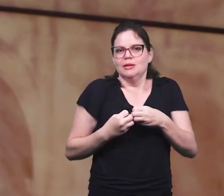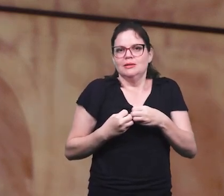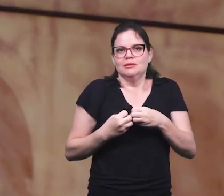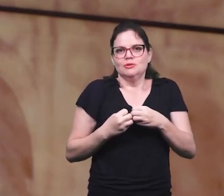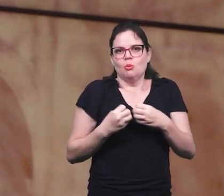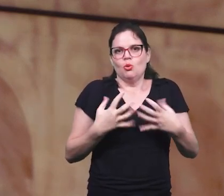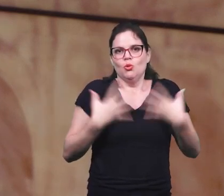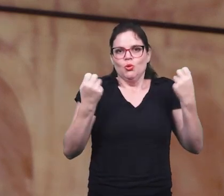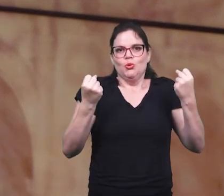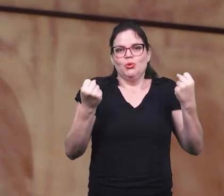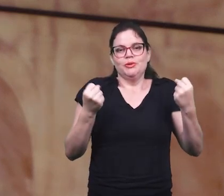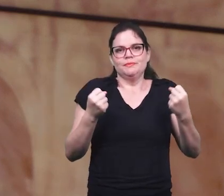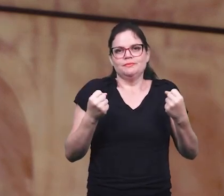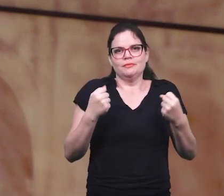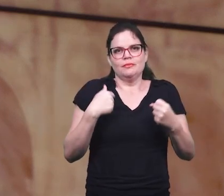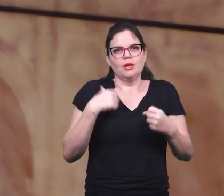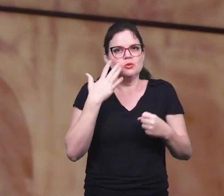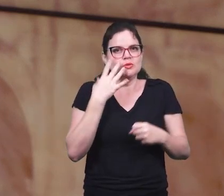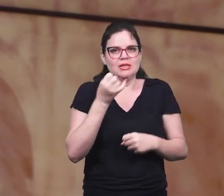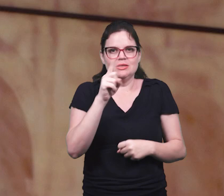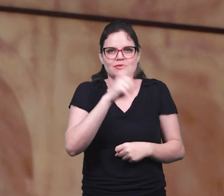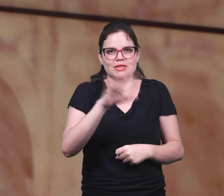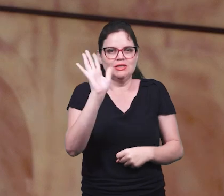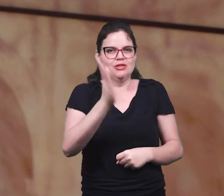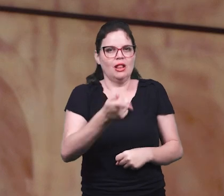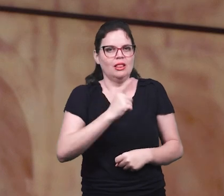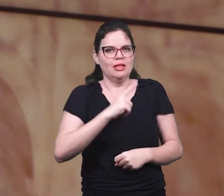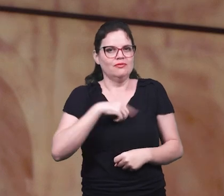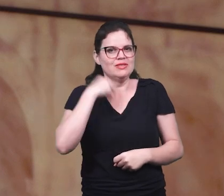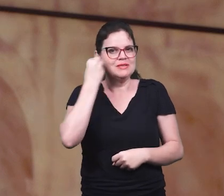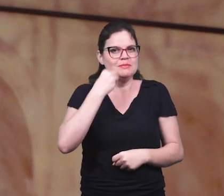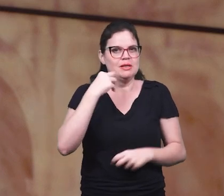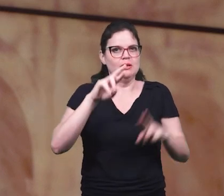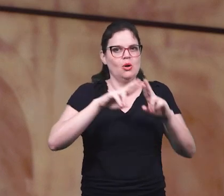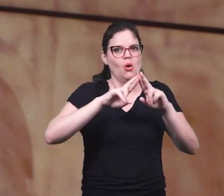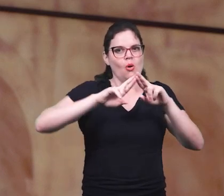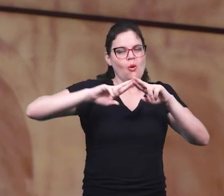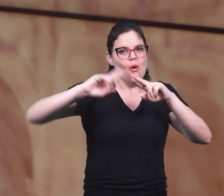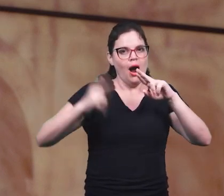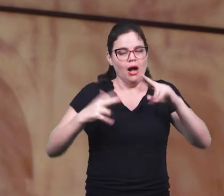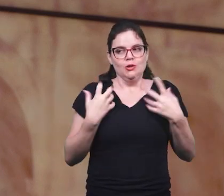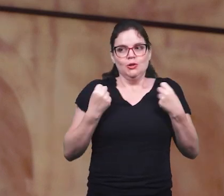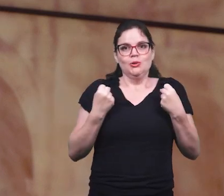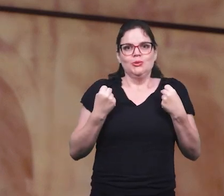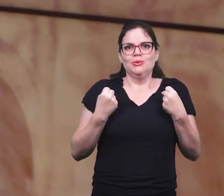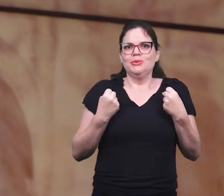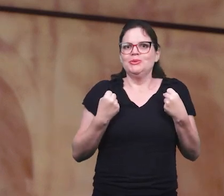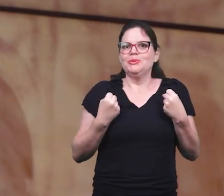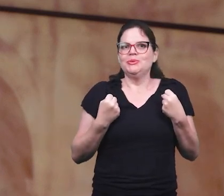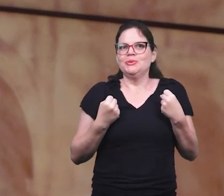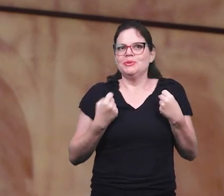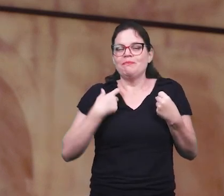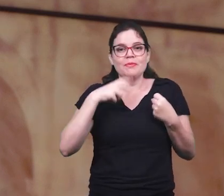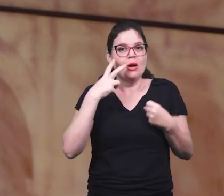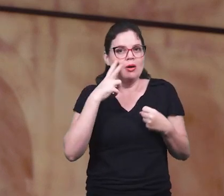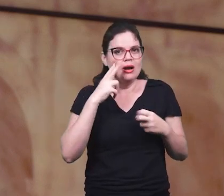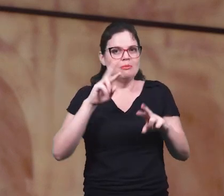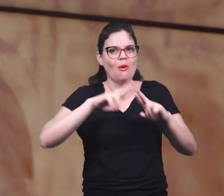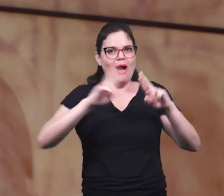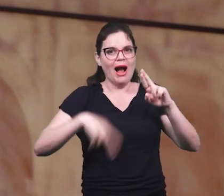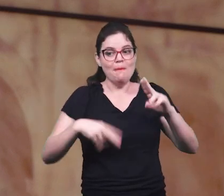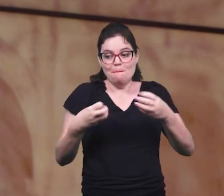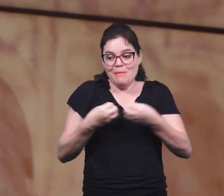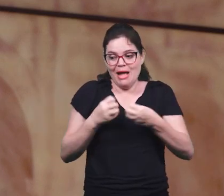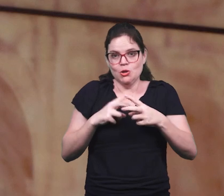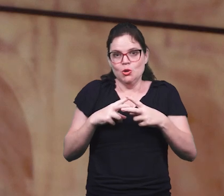Pai, eu não sei se alguém já teve uma experiência, o dom de cair um raio perto de você, pai, cair um raio, assusta. Eu me lembro uma vez que caiu um raio perto de